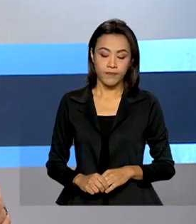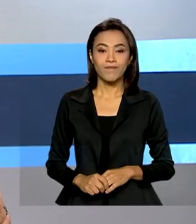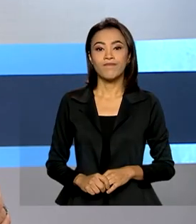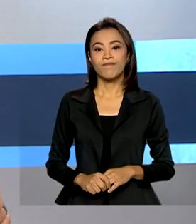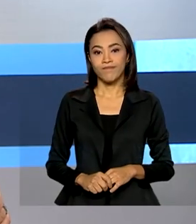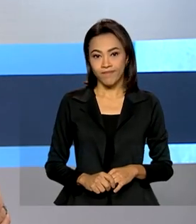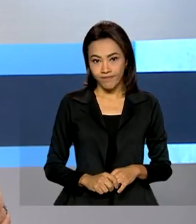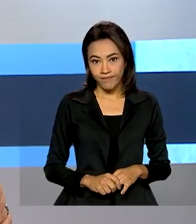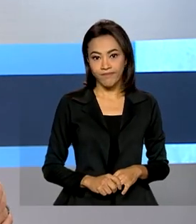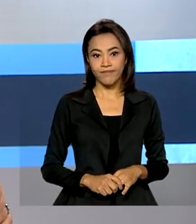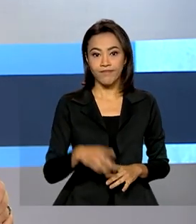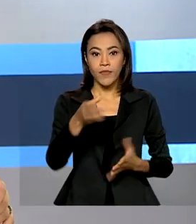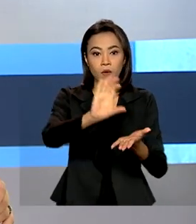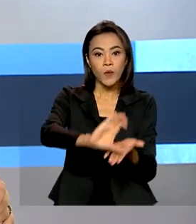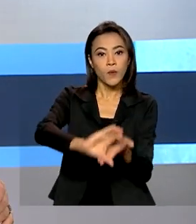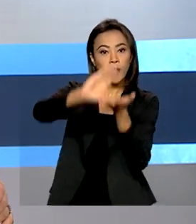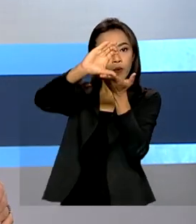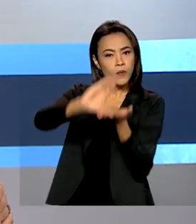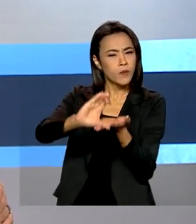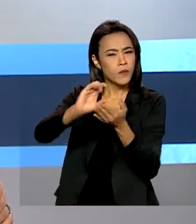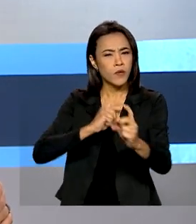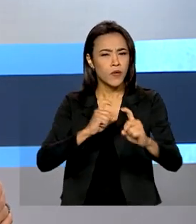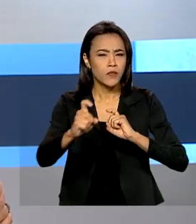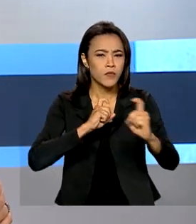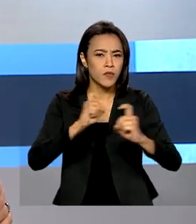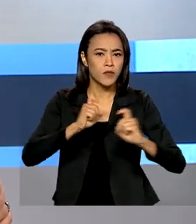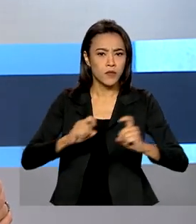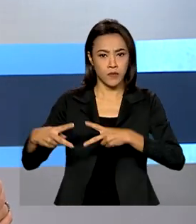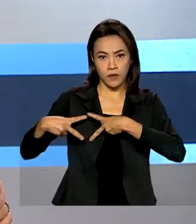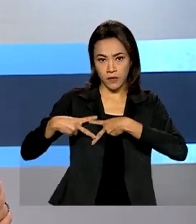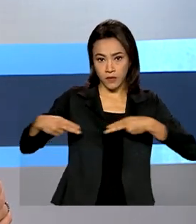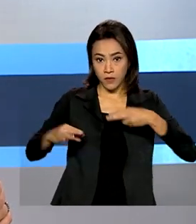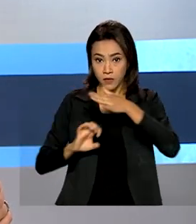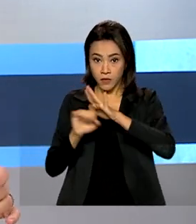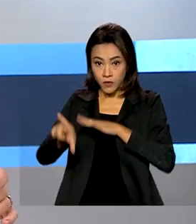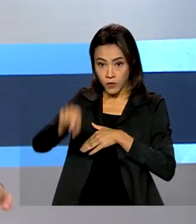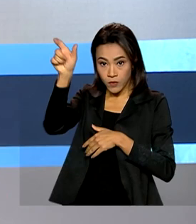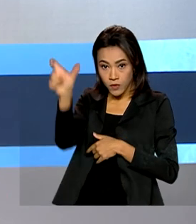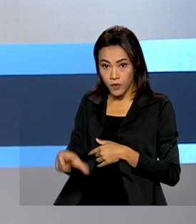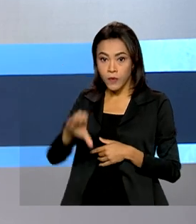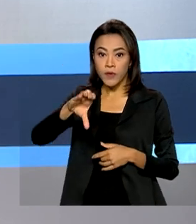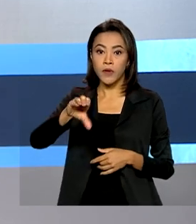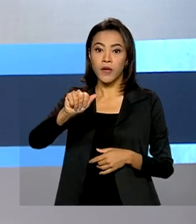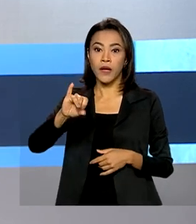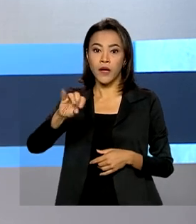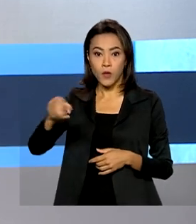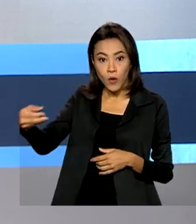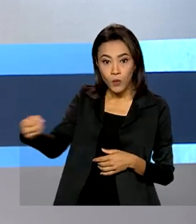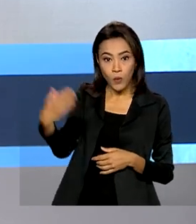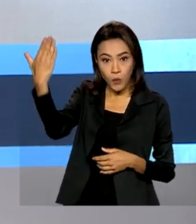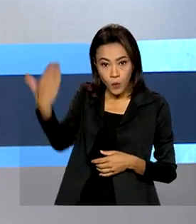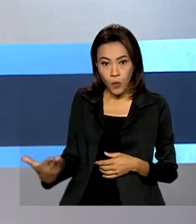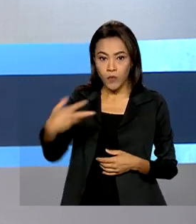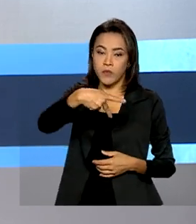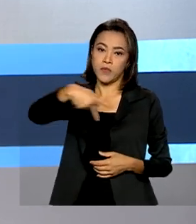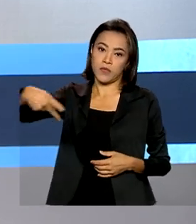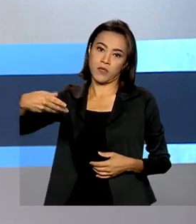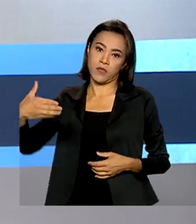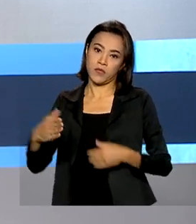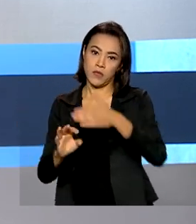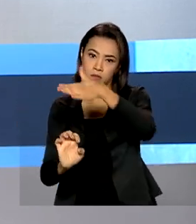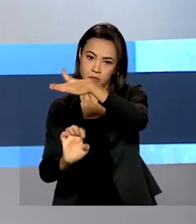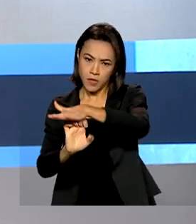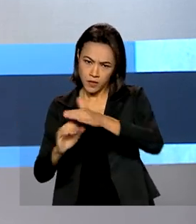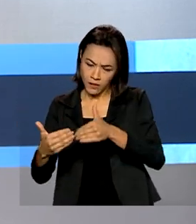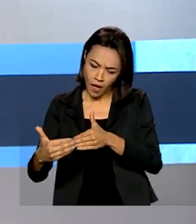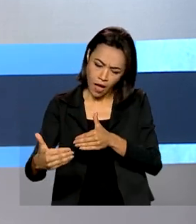O Conselho de Administração da Petrobras elegeu Caio Paes de Andrade como novo presidente da companhia. Ele vai ficar à frente da